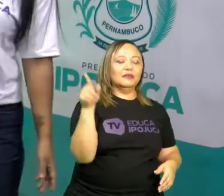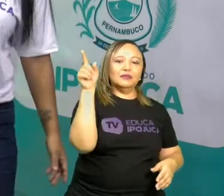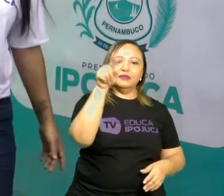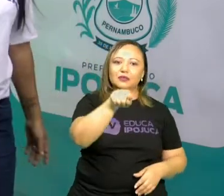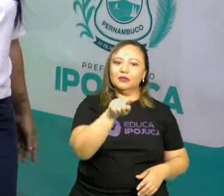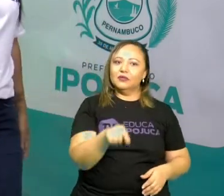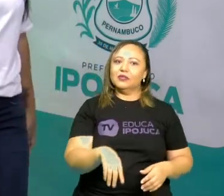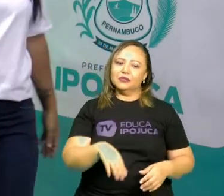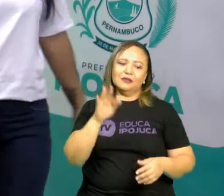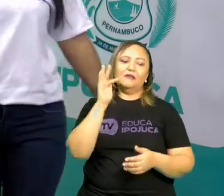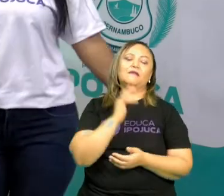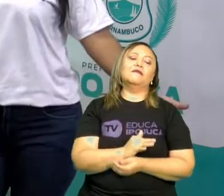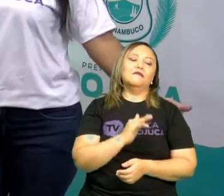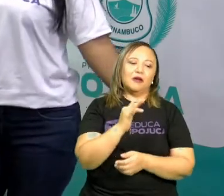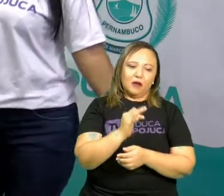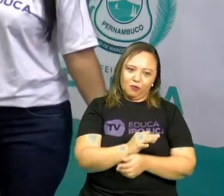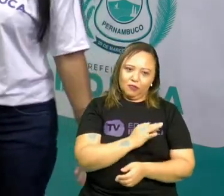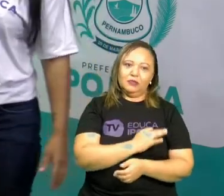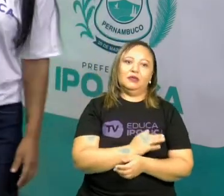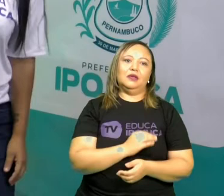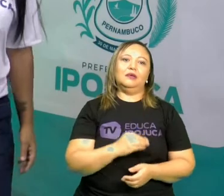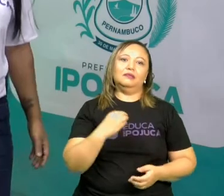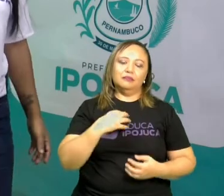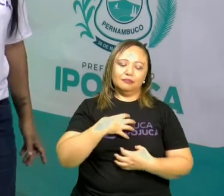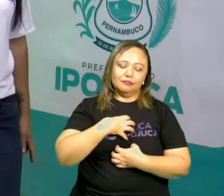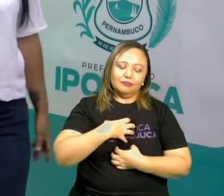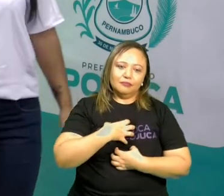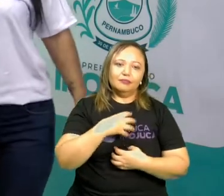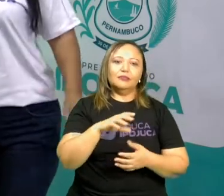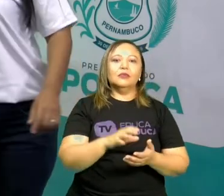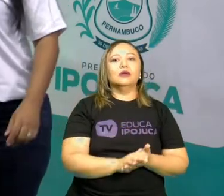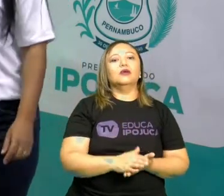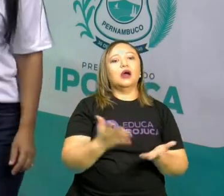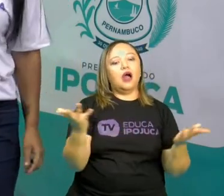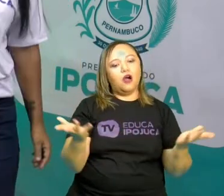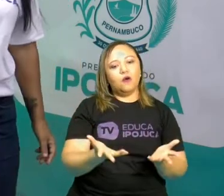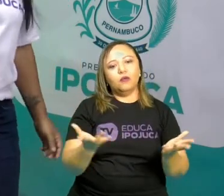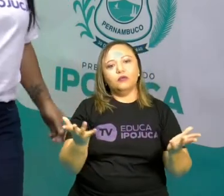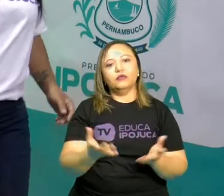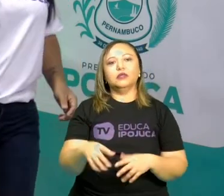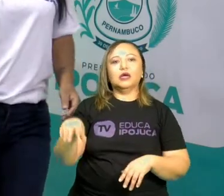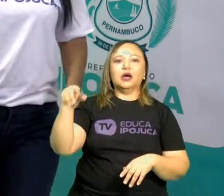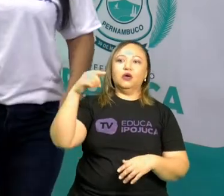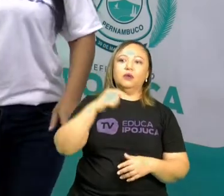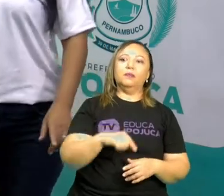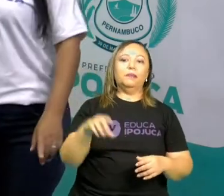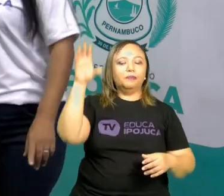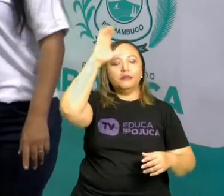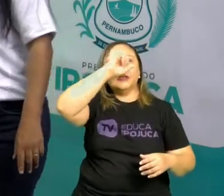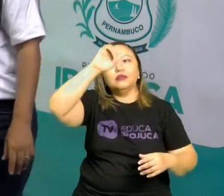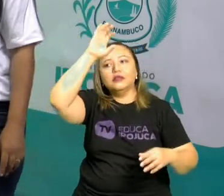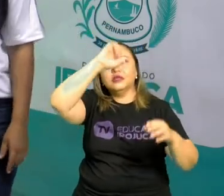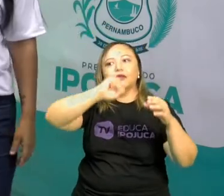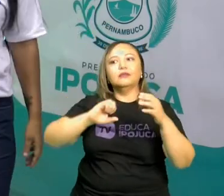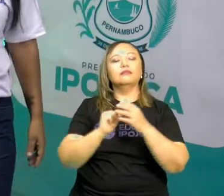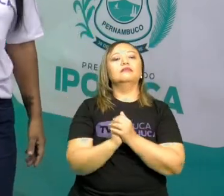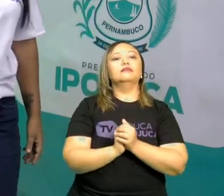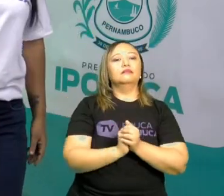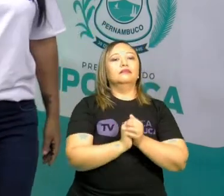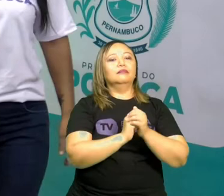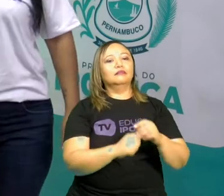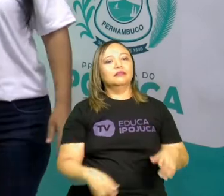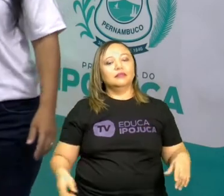Você me fez falta. Só que agora temos que aprender.